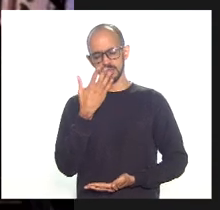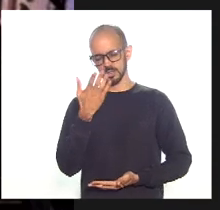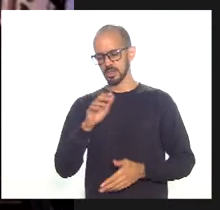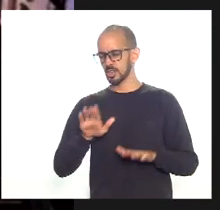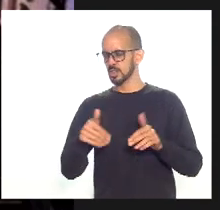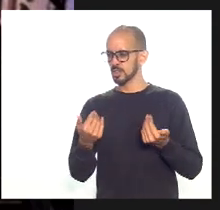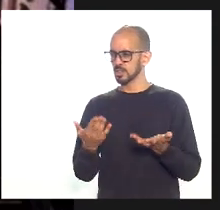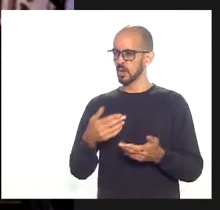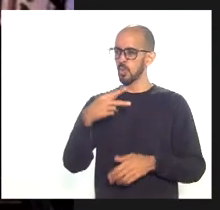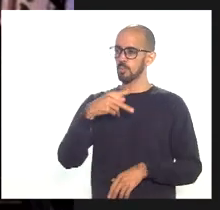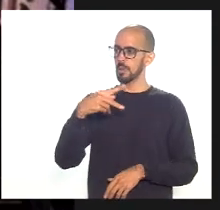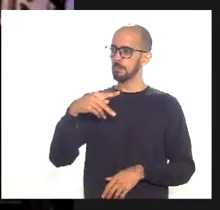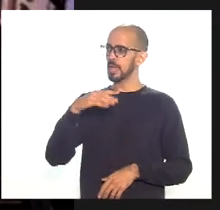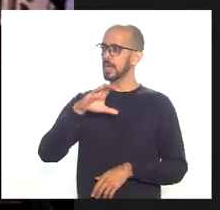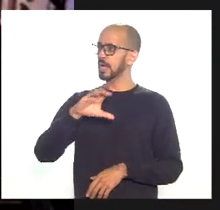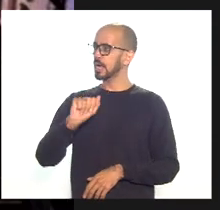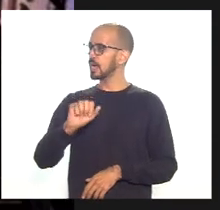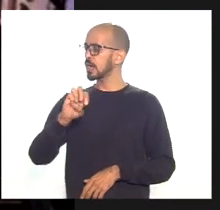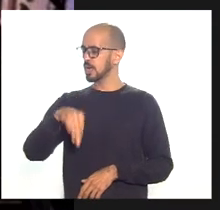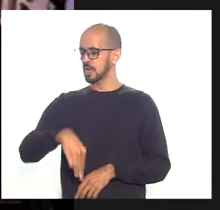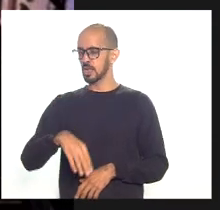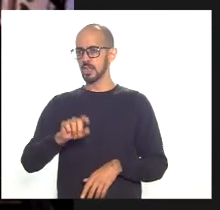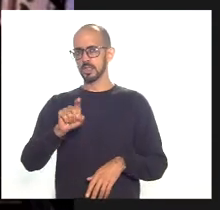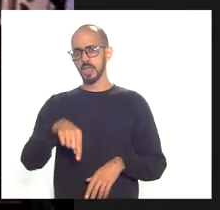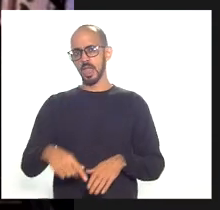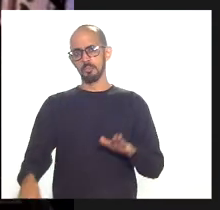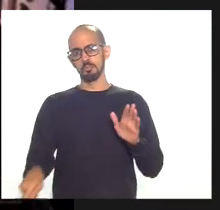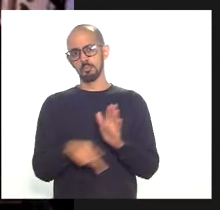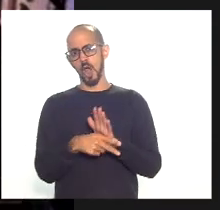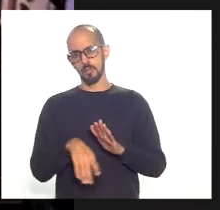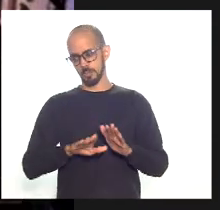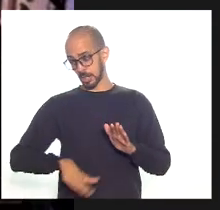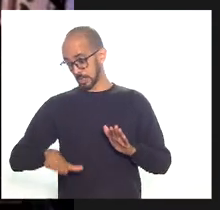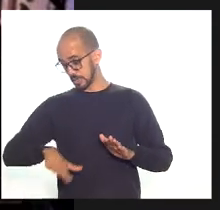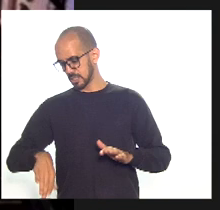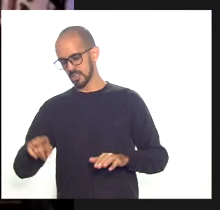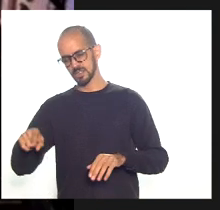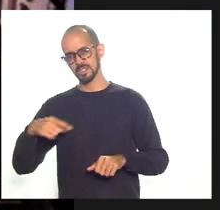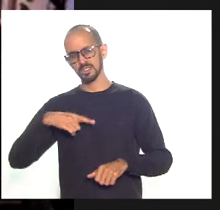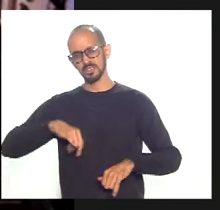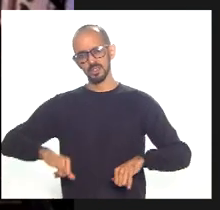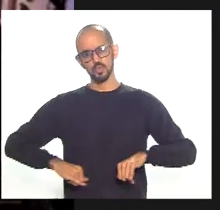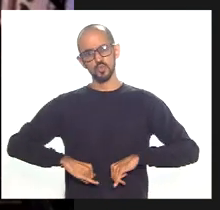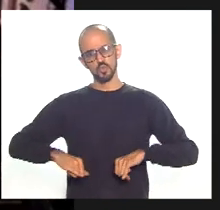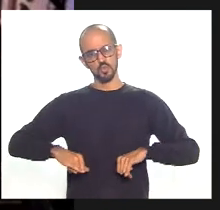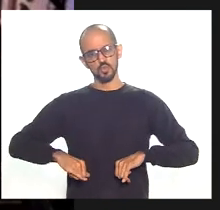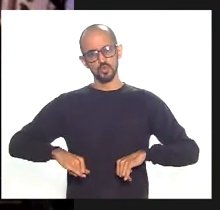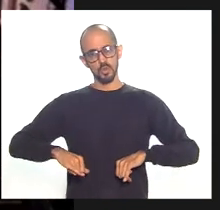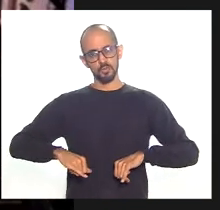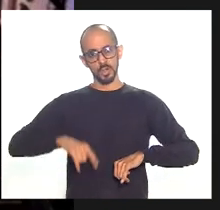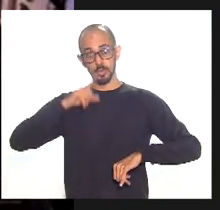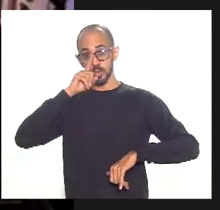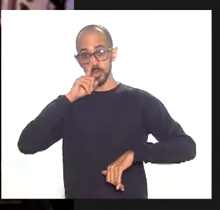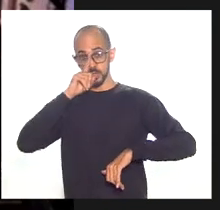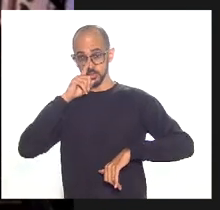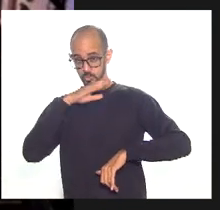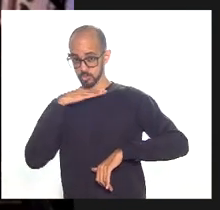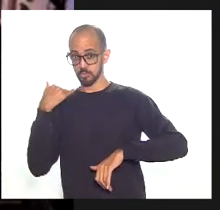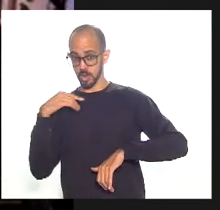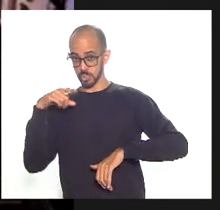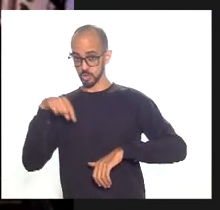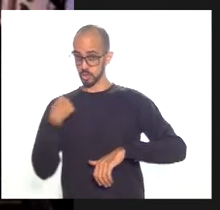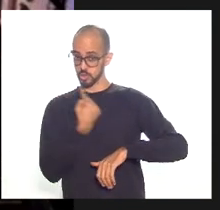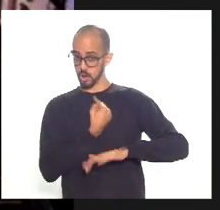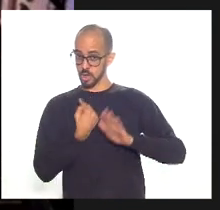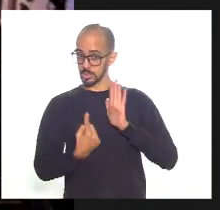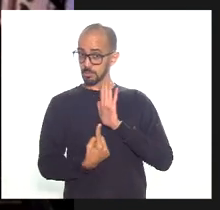do PPCAM, que é específico para crianças ameaçadas de morte, vale lembrar que nós apresentamos esse